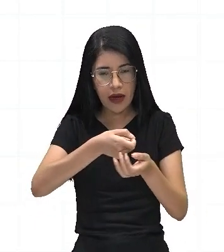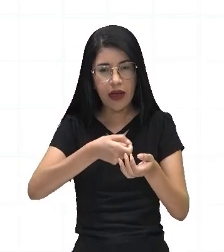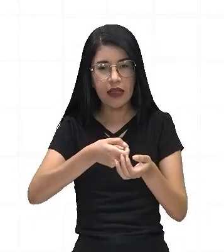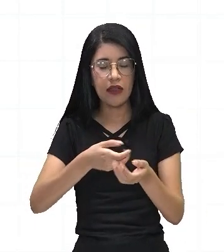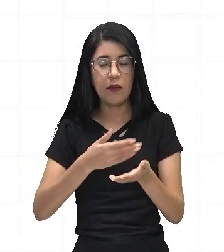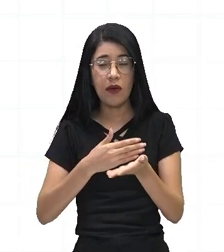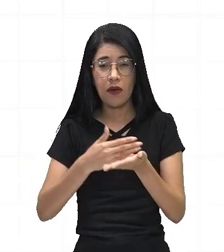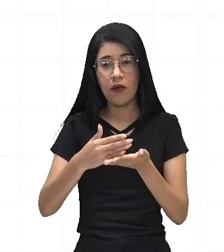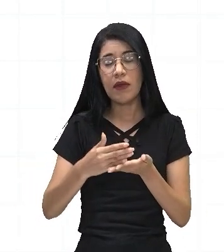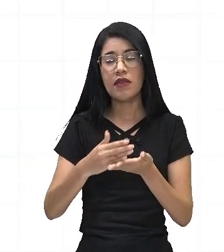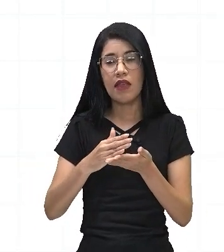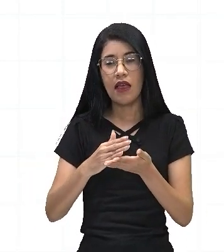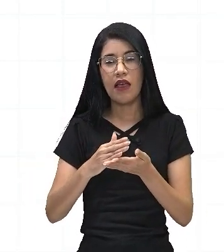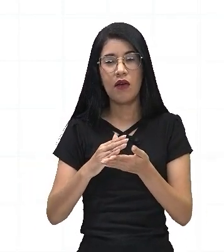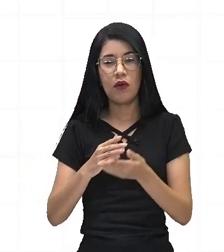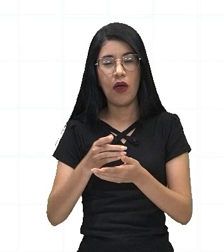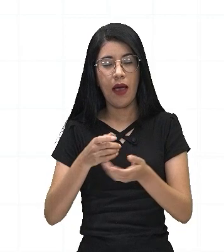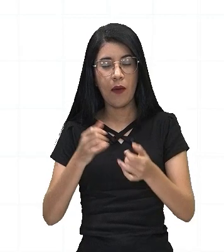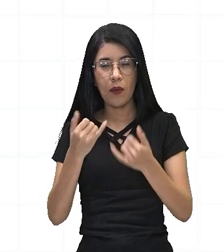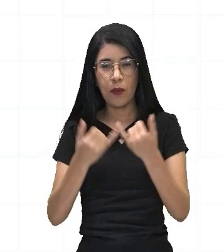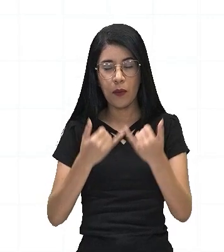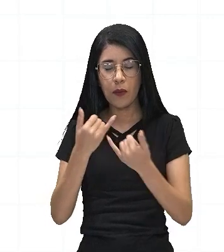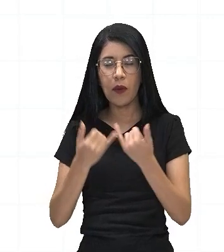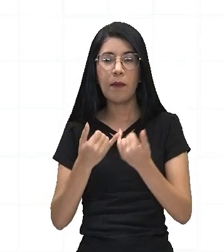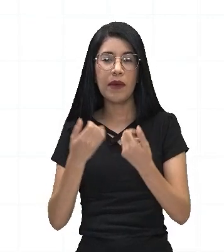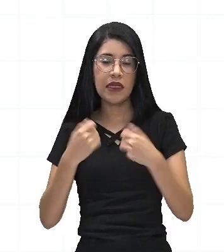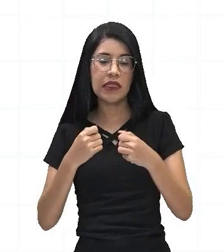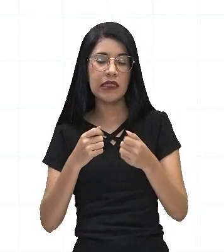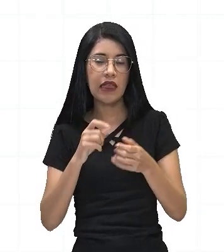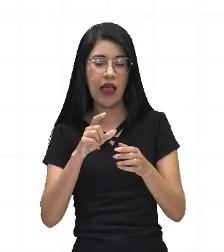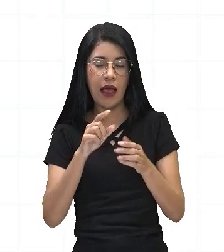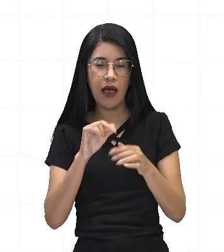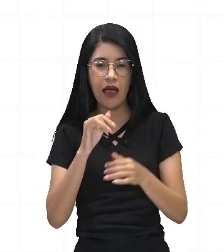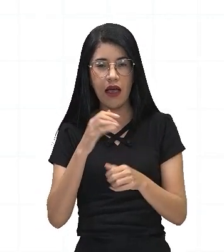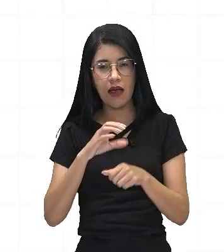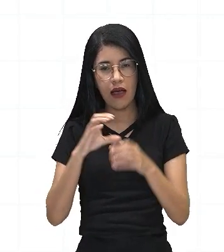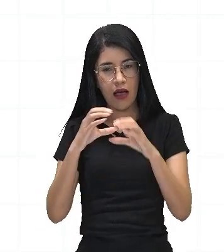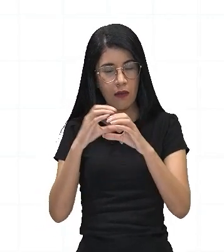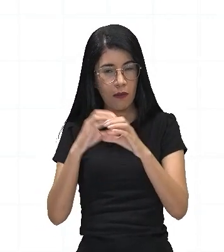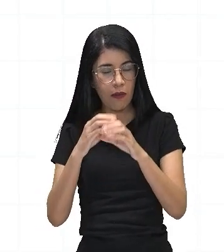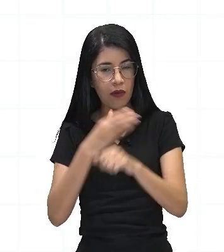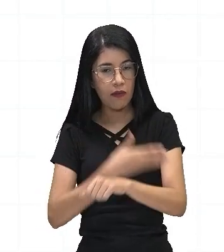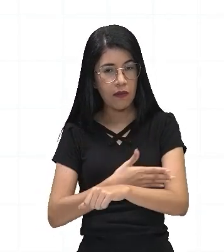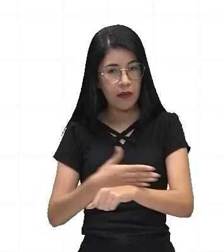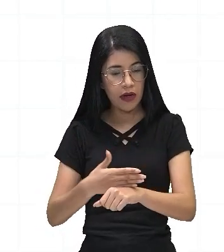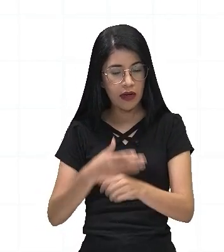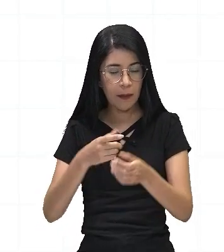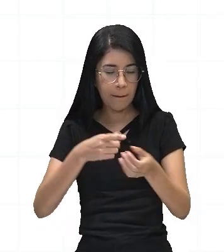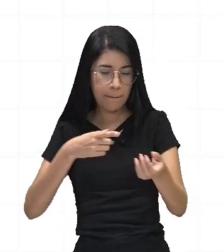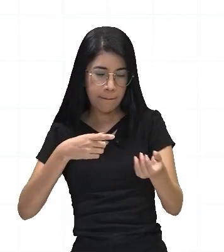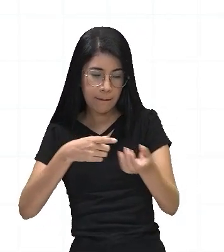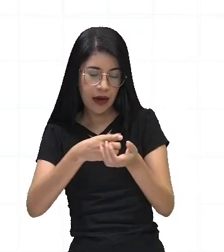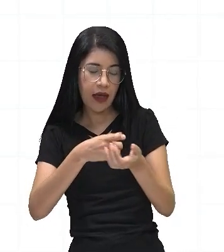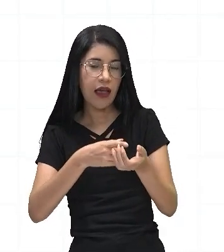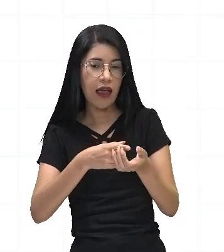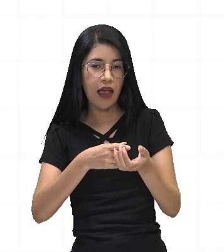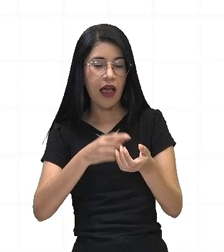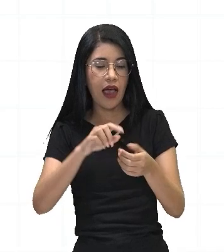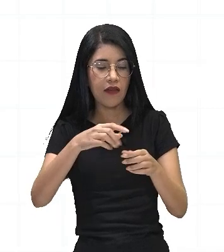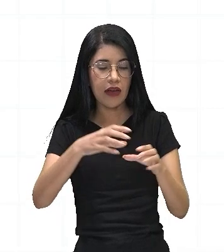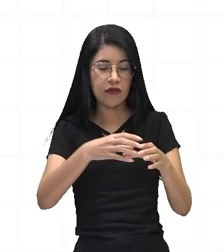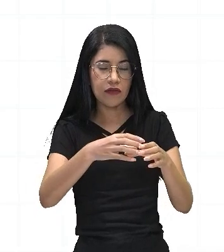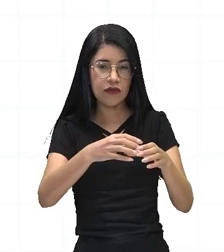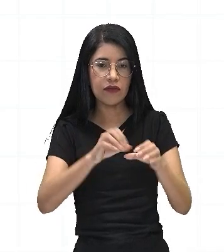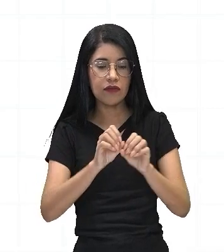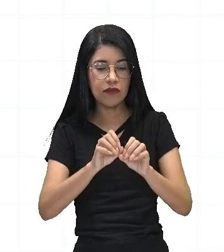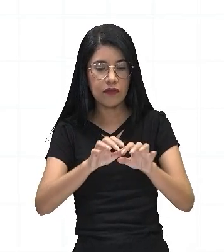para ele acontecer, a pessoa precisa atingir ali aquela bolinha branca, com esse taco, e ela vai poder movimentar, vai rolar aí na mesa da